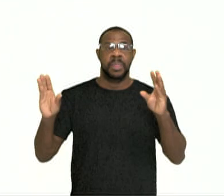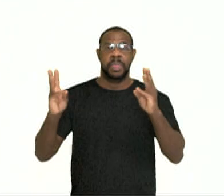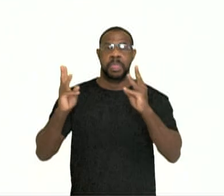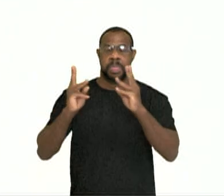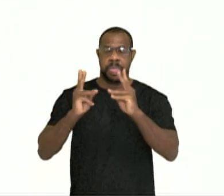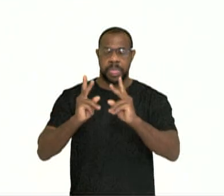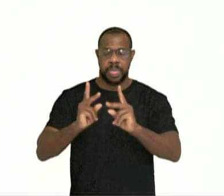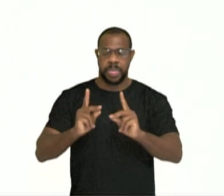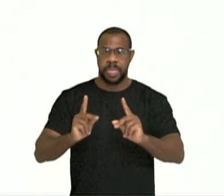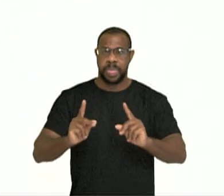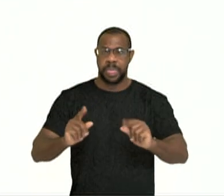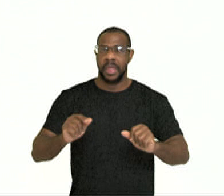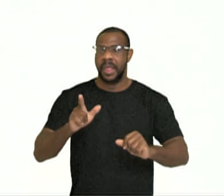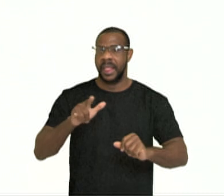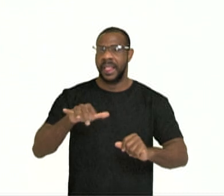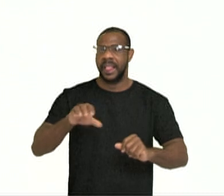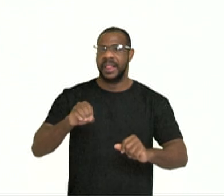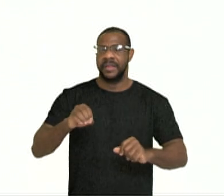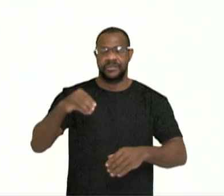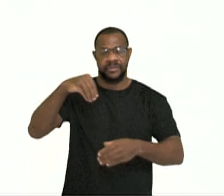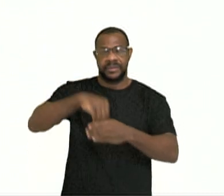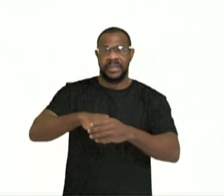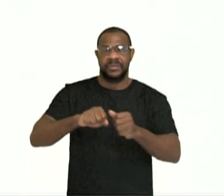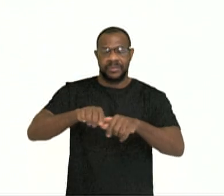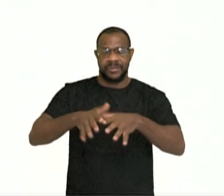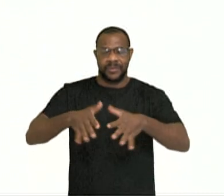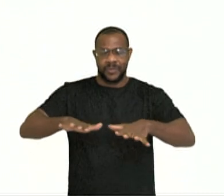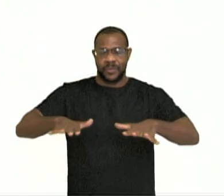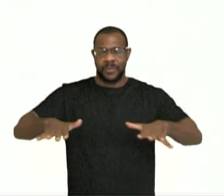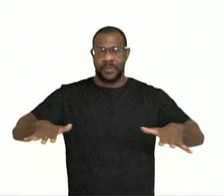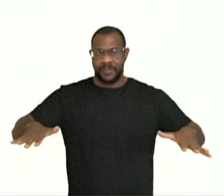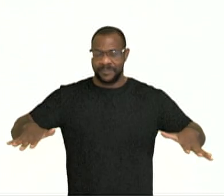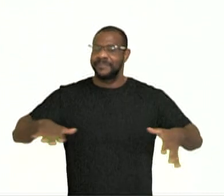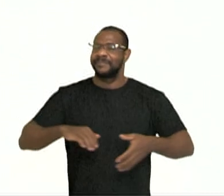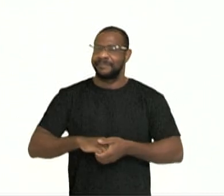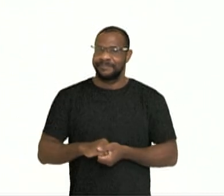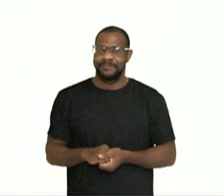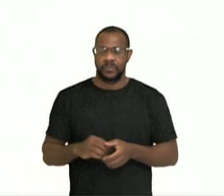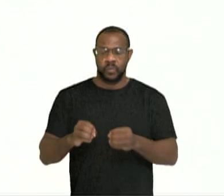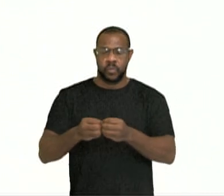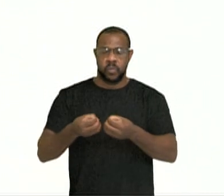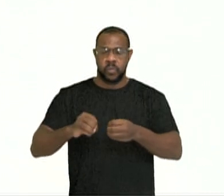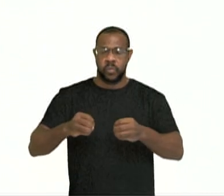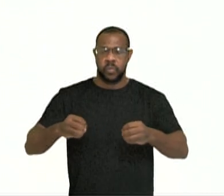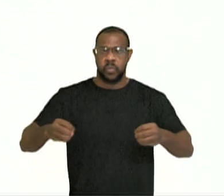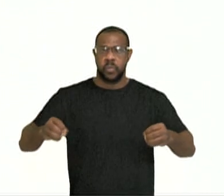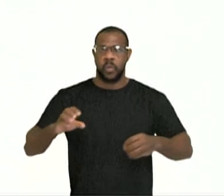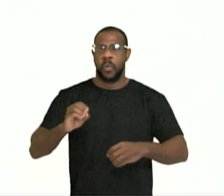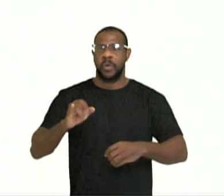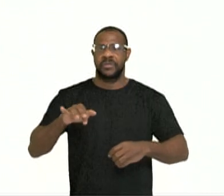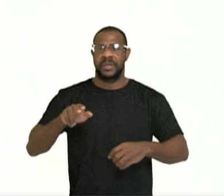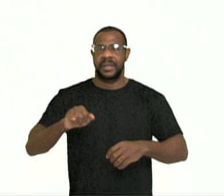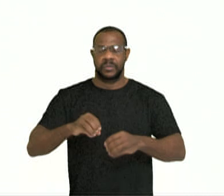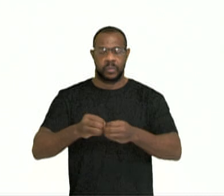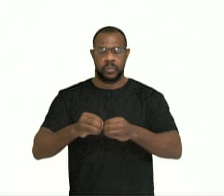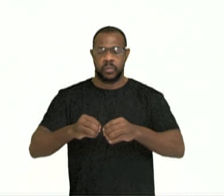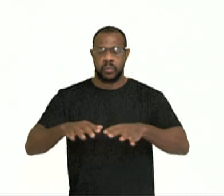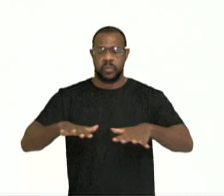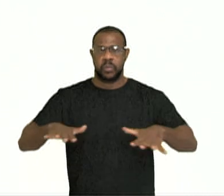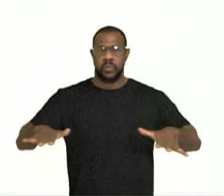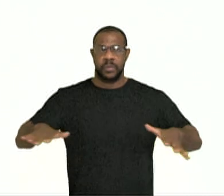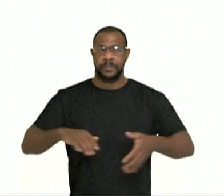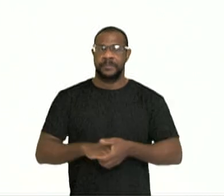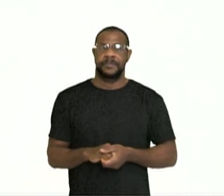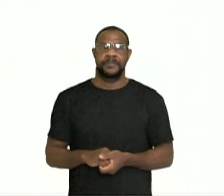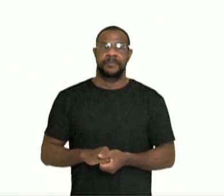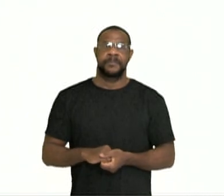certos resíduos dentro dos oceanos ali, né? Então é importante então observar todas essas informações aqui, beleza?